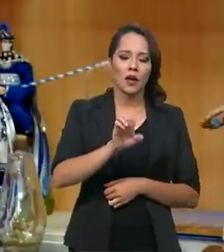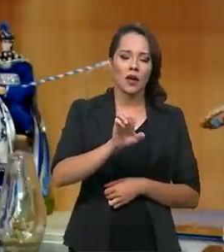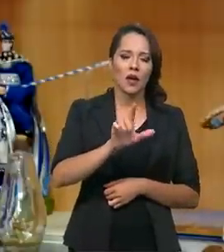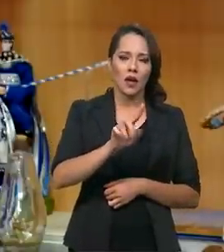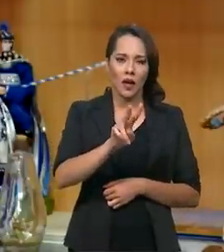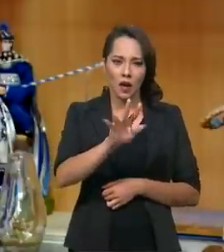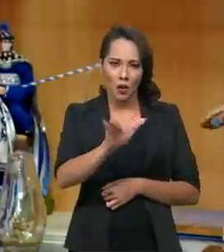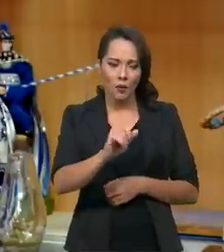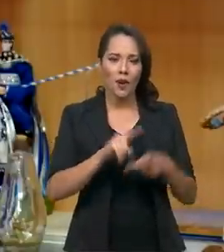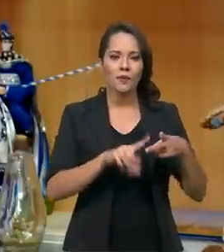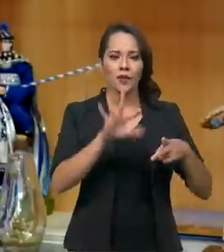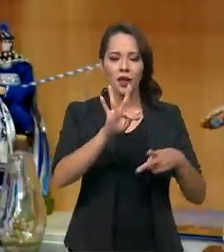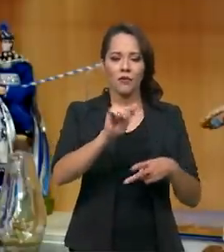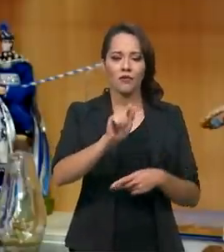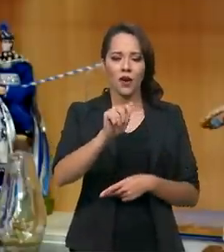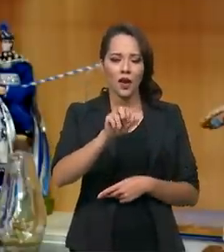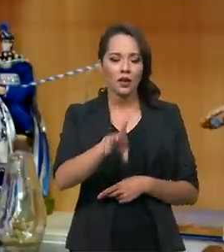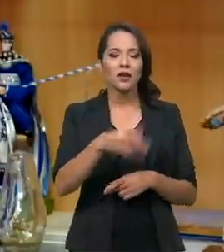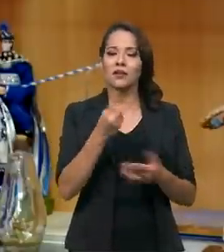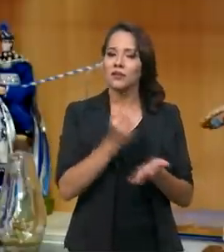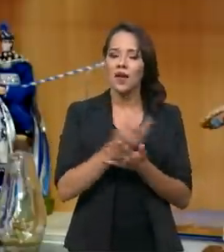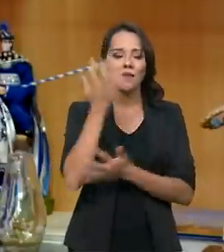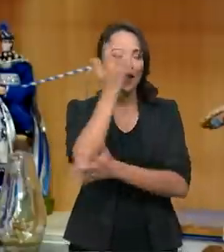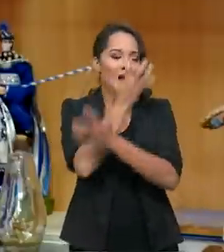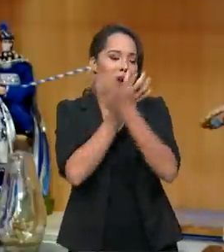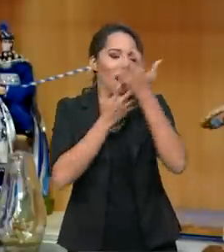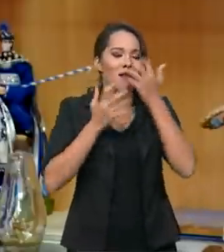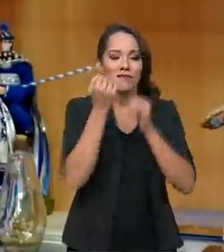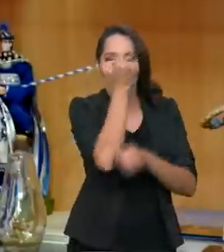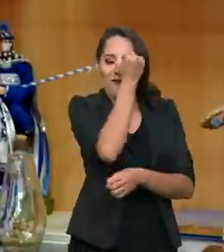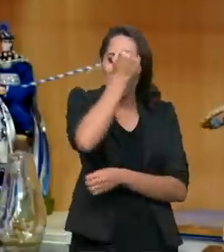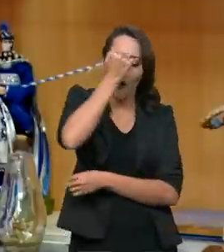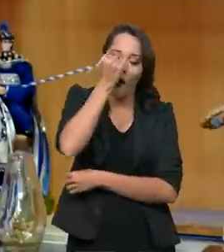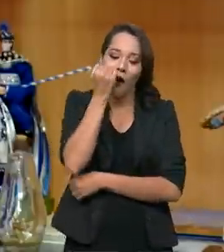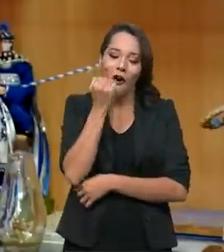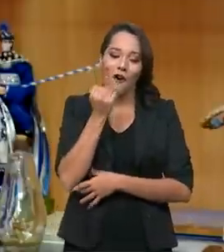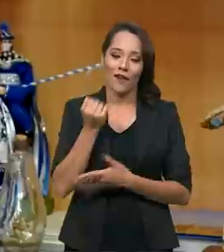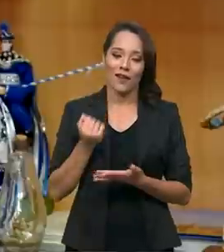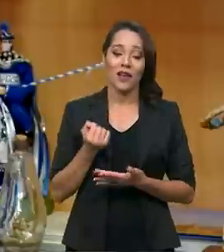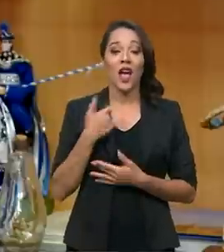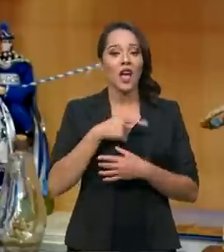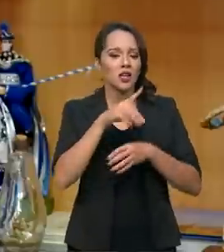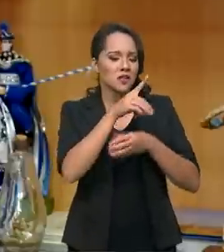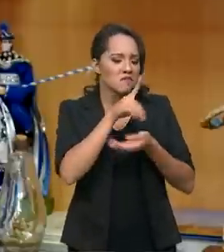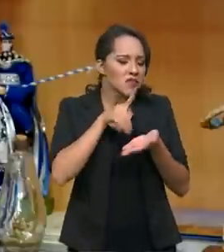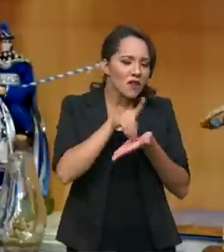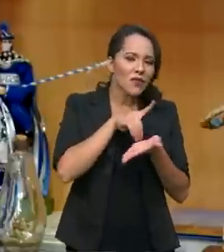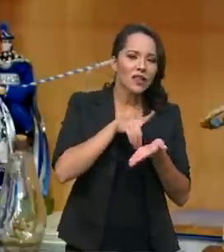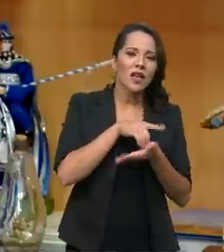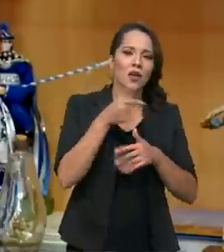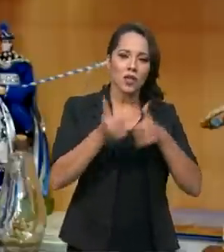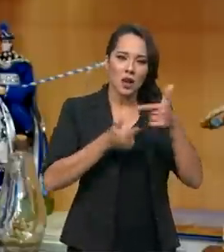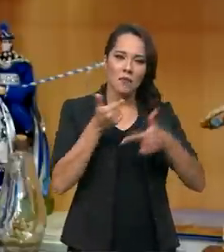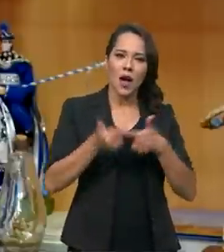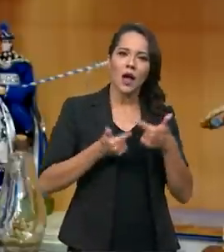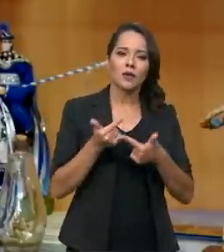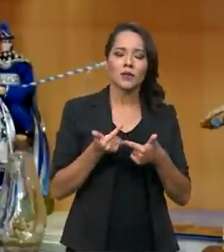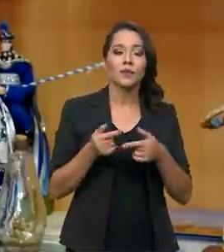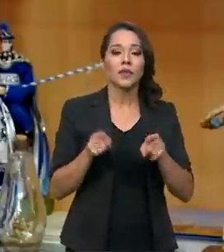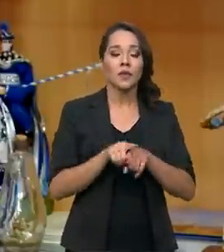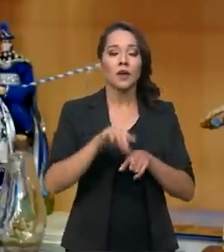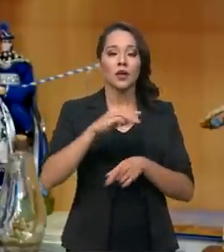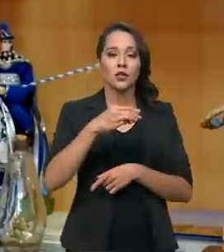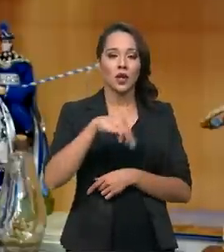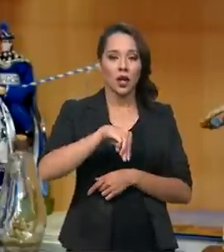Ramalho como Fagner que sempre cantaram forró Apesar dentro de de fazeres discos é trabalhos de